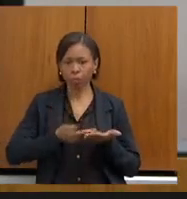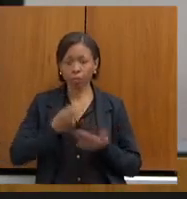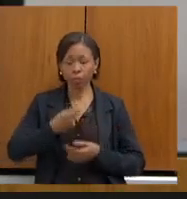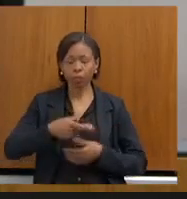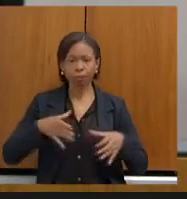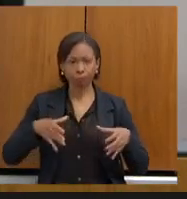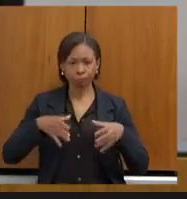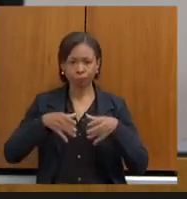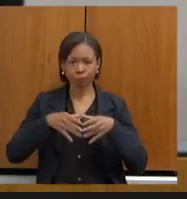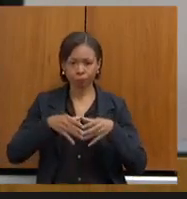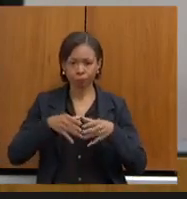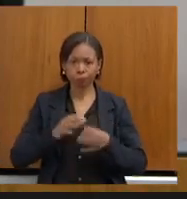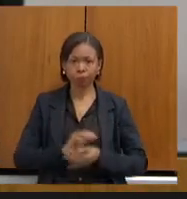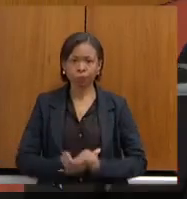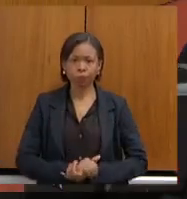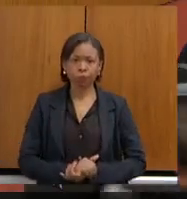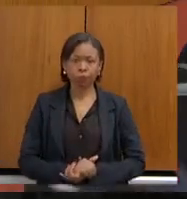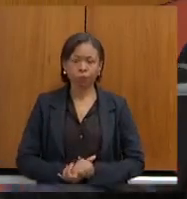condição